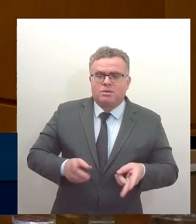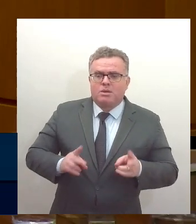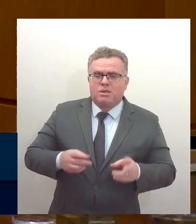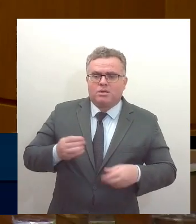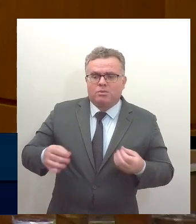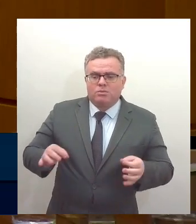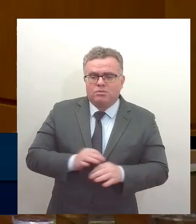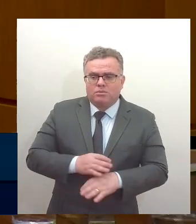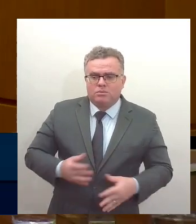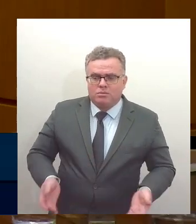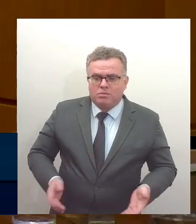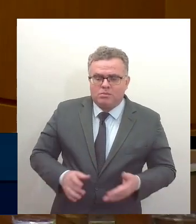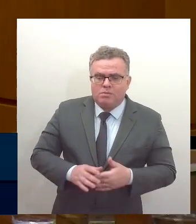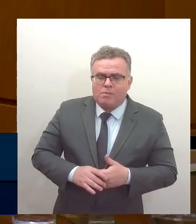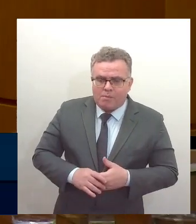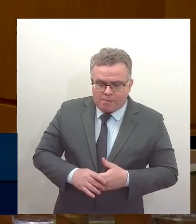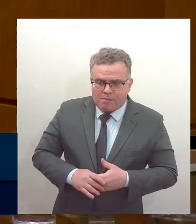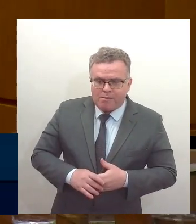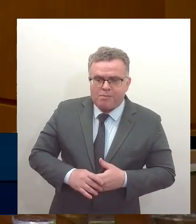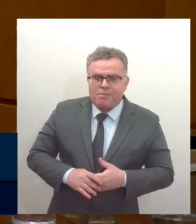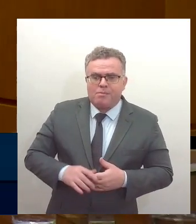e também a gente já